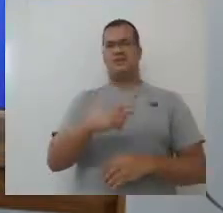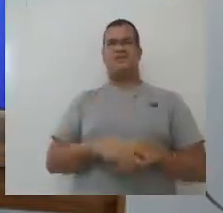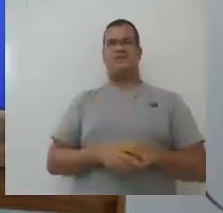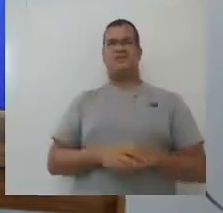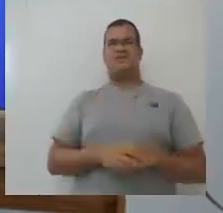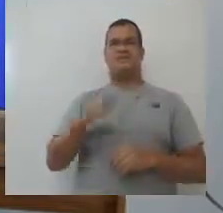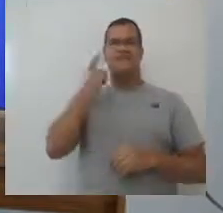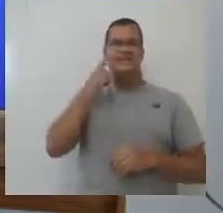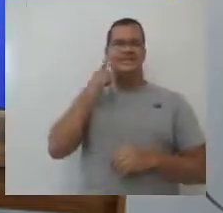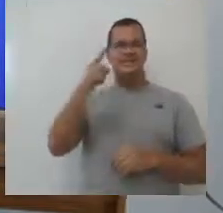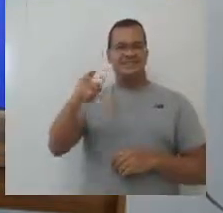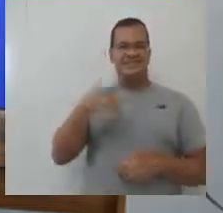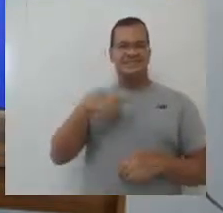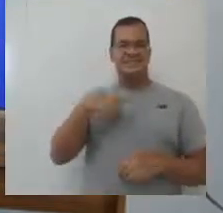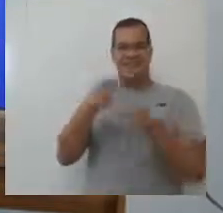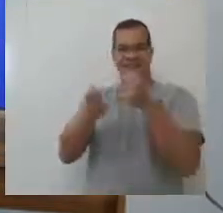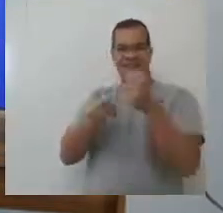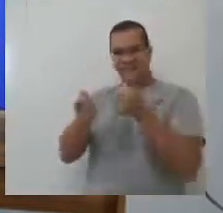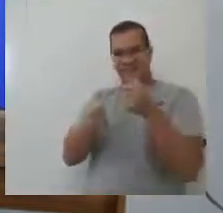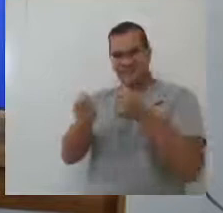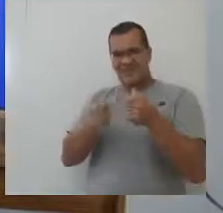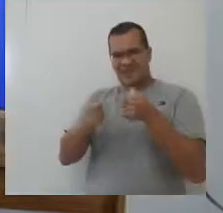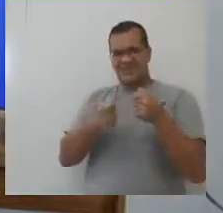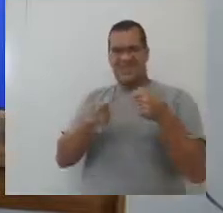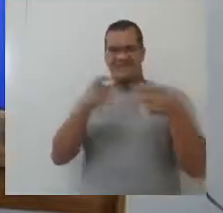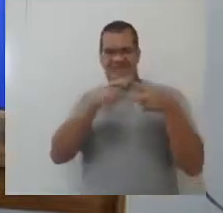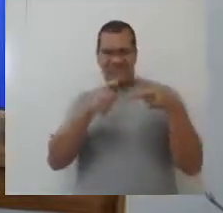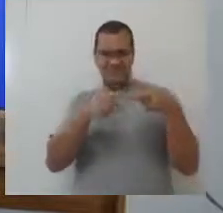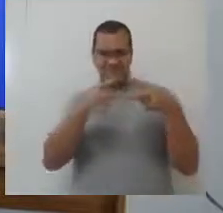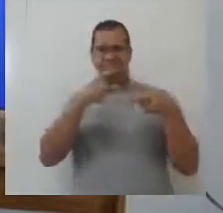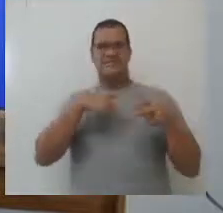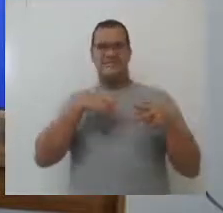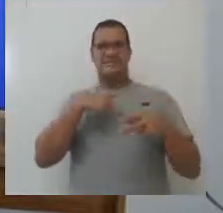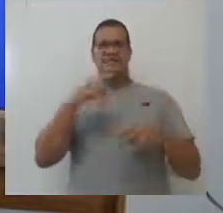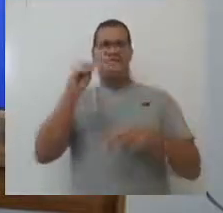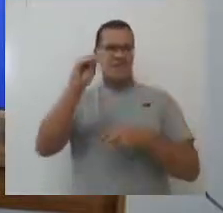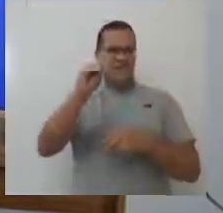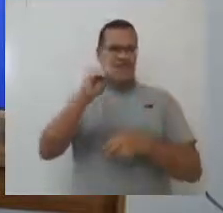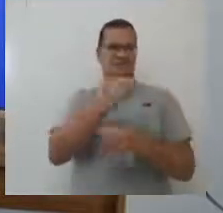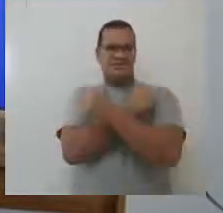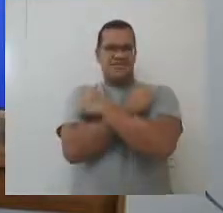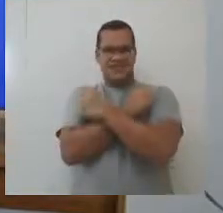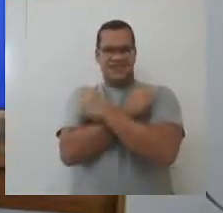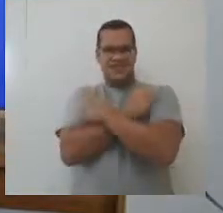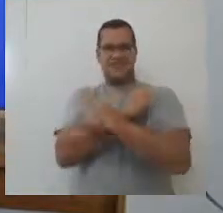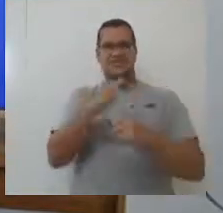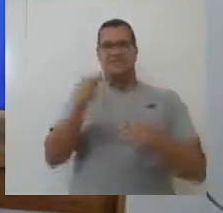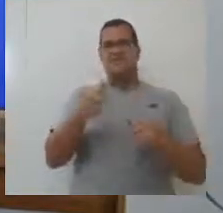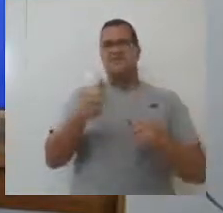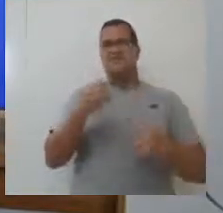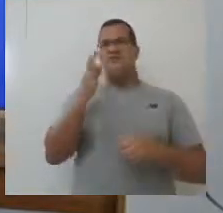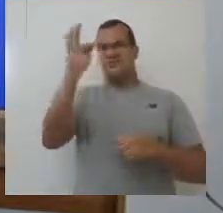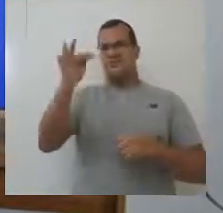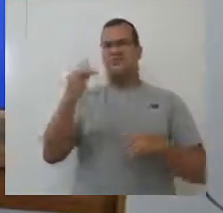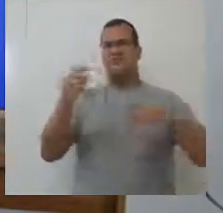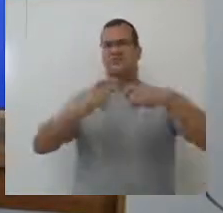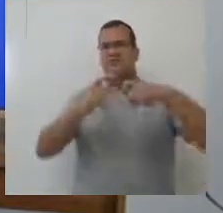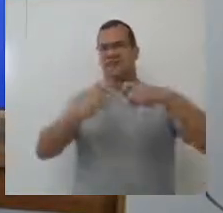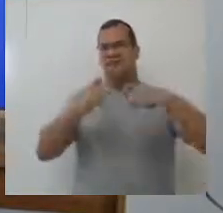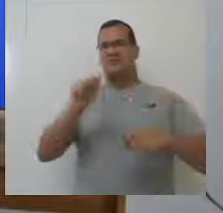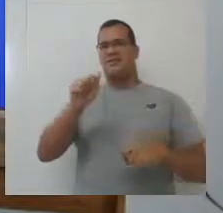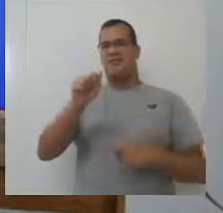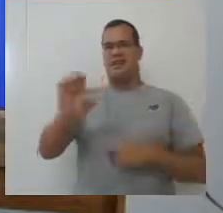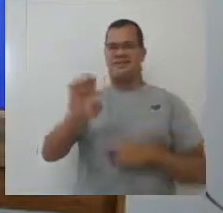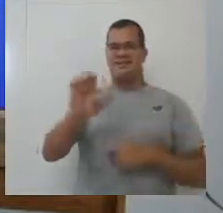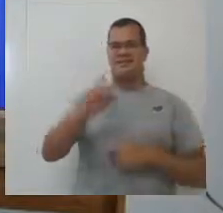Tô ligado que tu tá aí controlando aí as duas primeiras aulas. Beijo e saudade, viu? Meu futuro médico, beleza? E aí, então, galera,